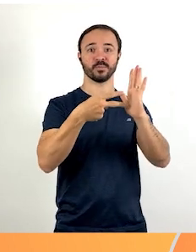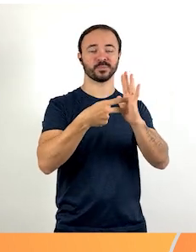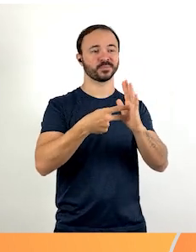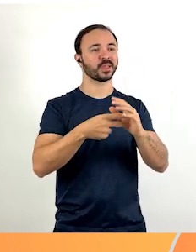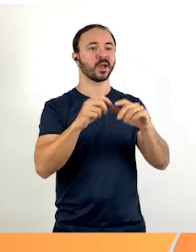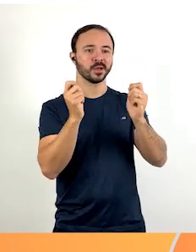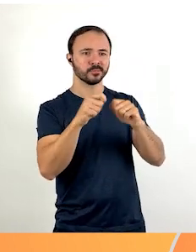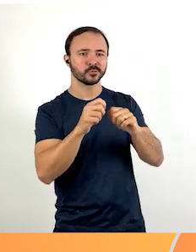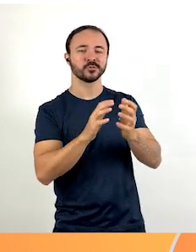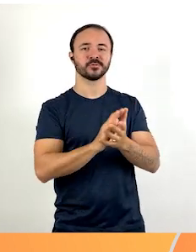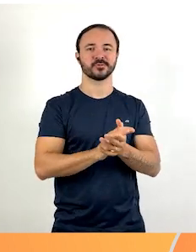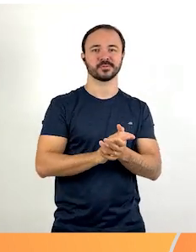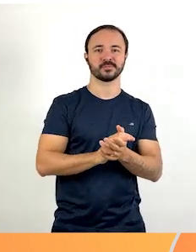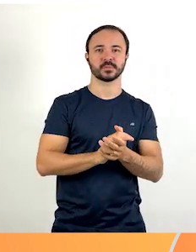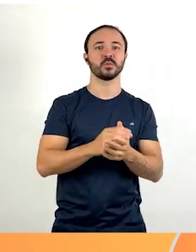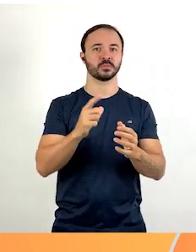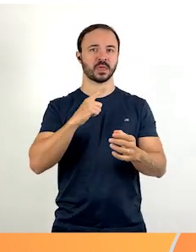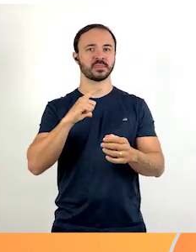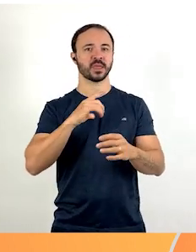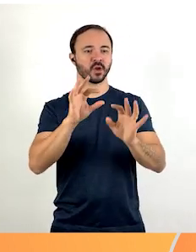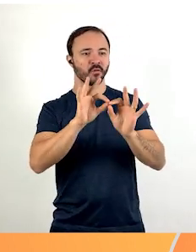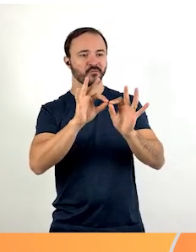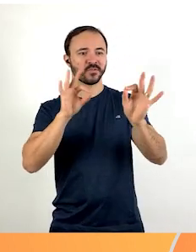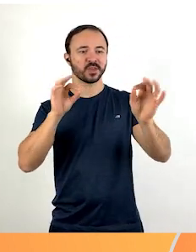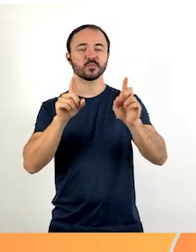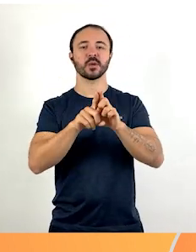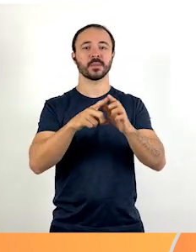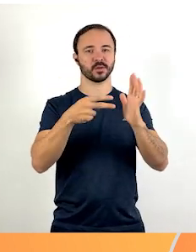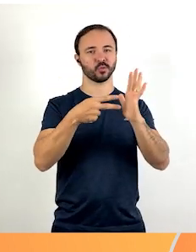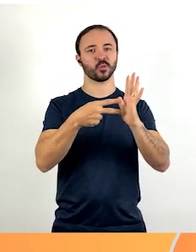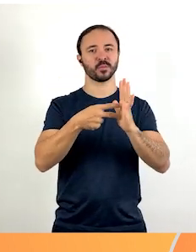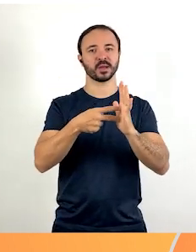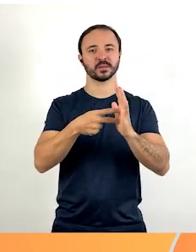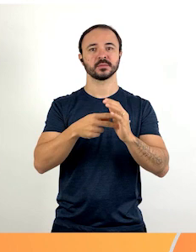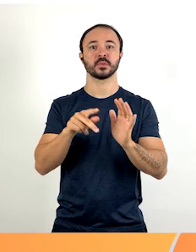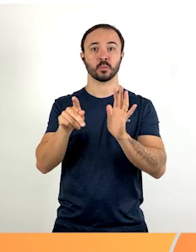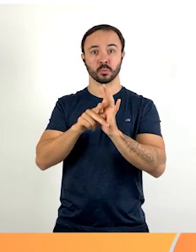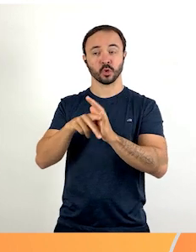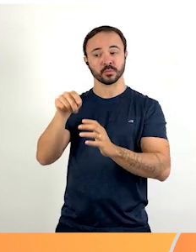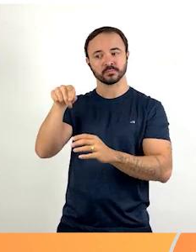falando em fios, em tomada, eu estou me referindo a componentes desse circuito elétrico.